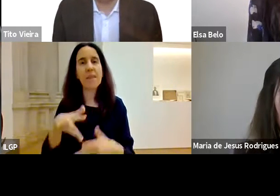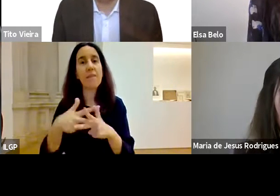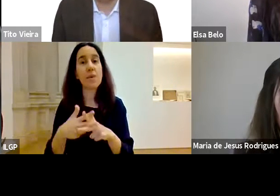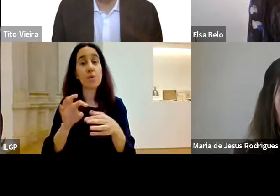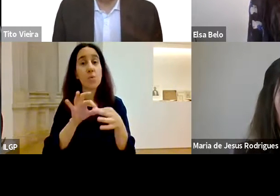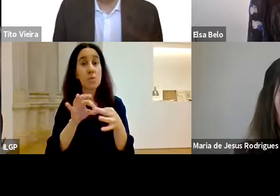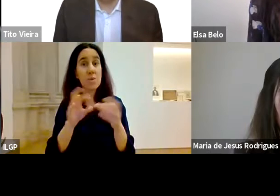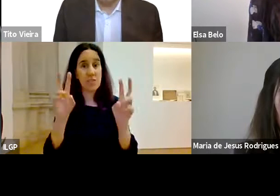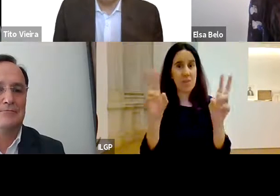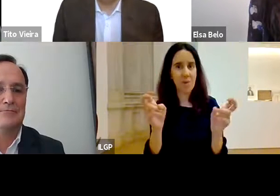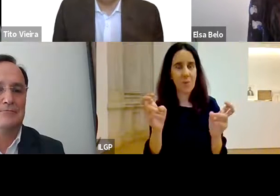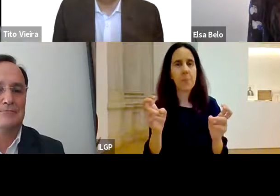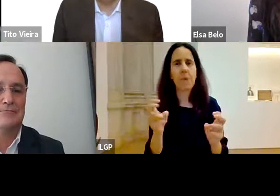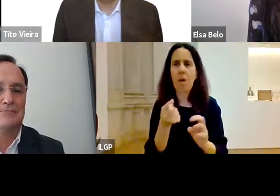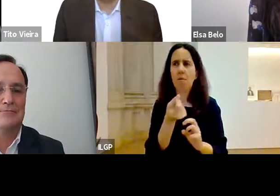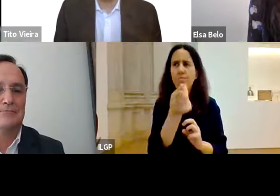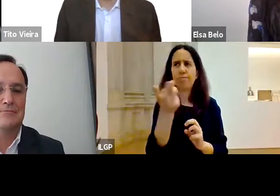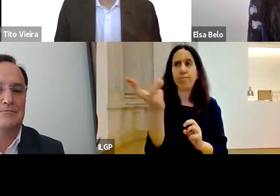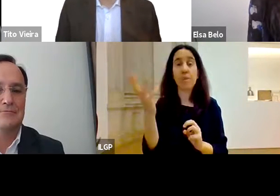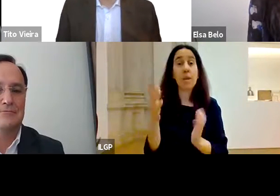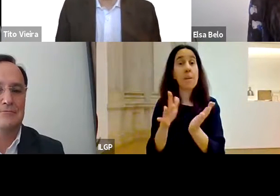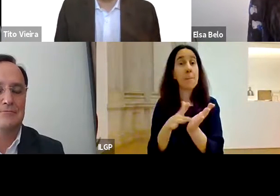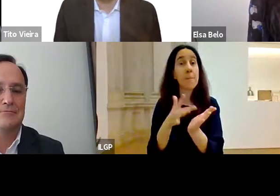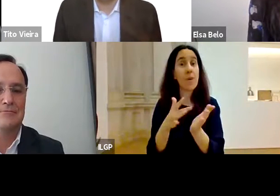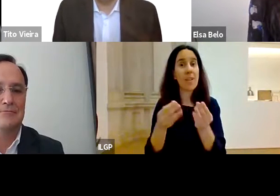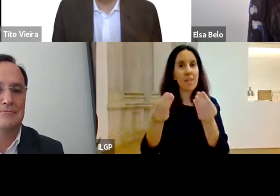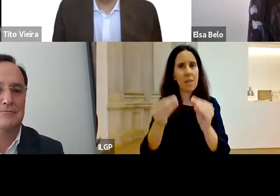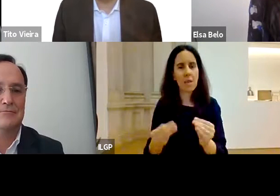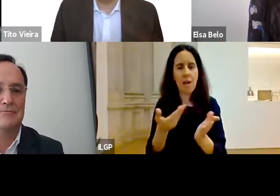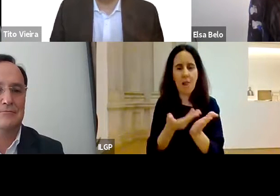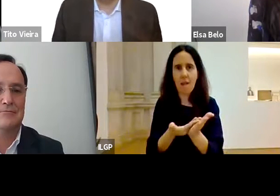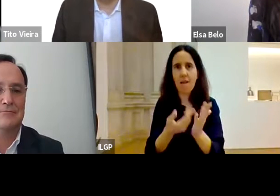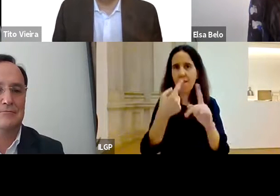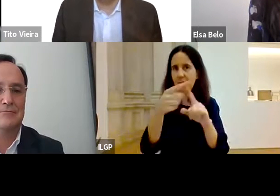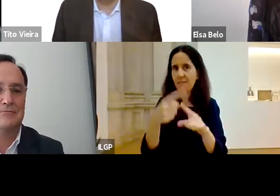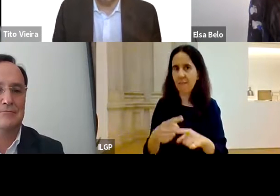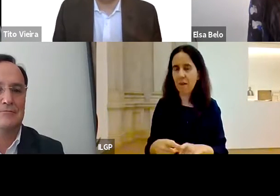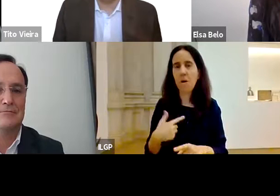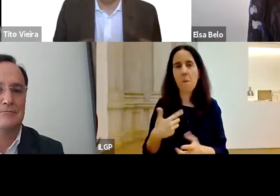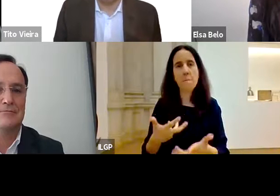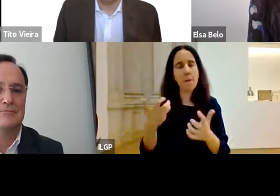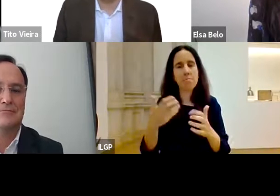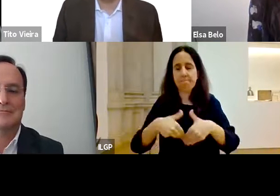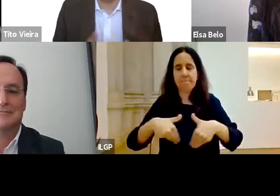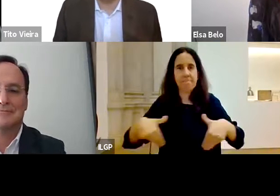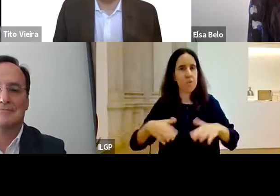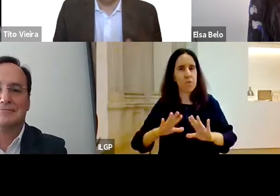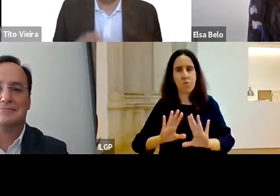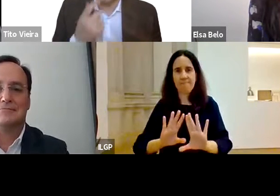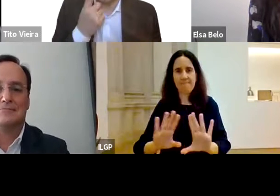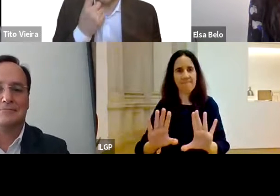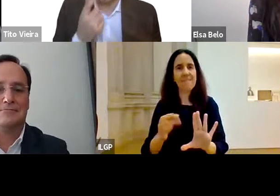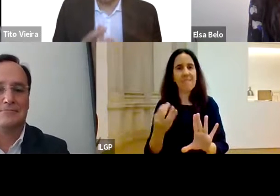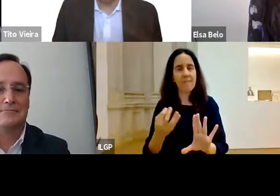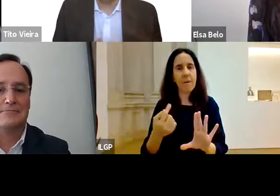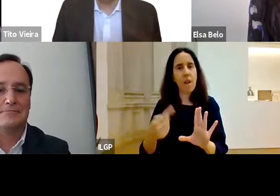quer dizer, há imensas, nós no manual partilhamos várias, quisemos ser absolutamente agnósticos e neutros, há